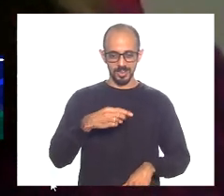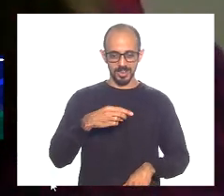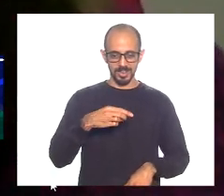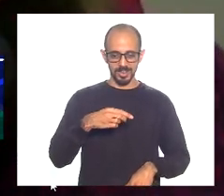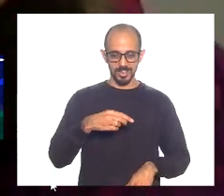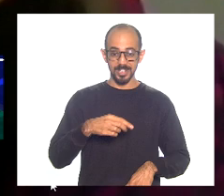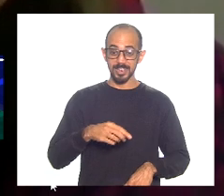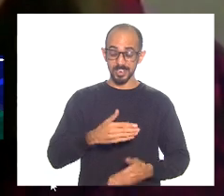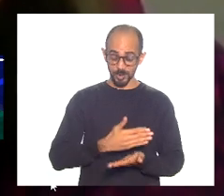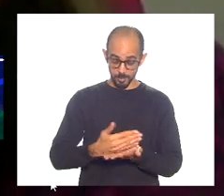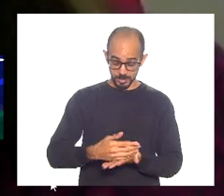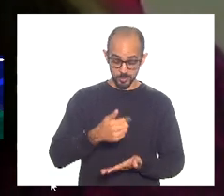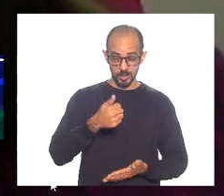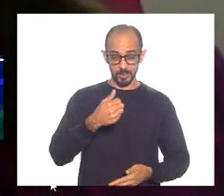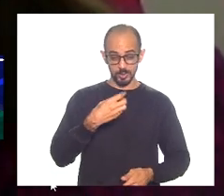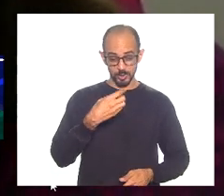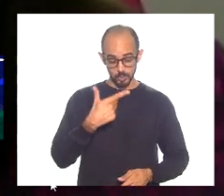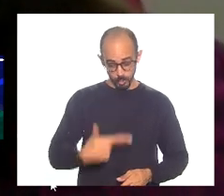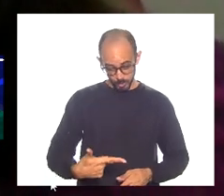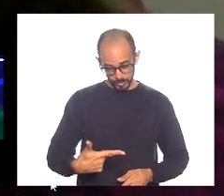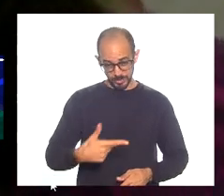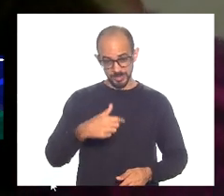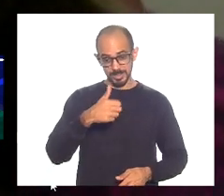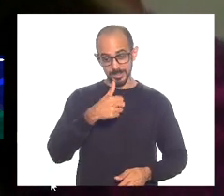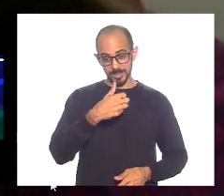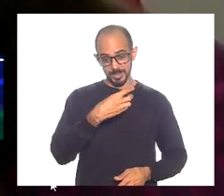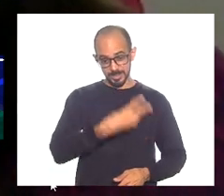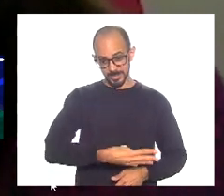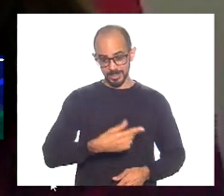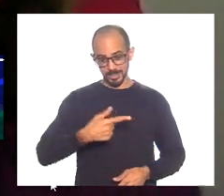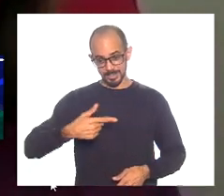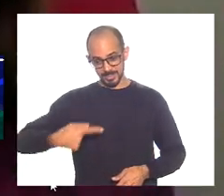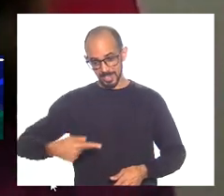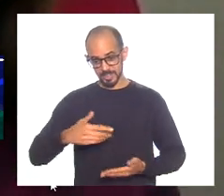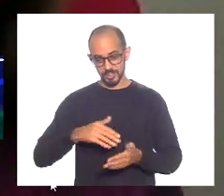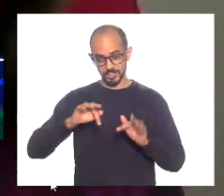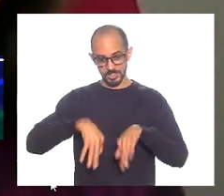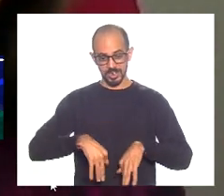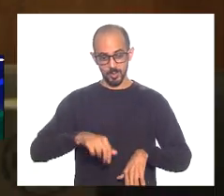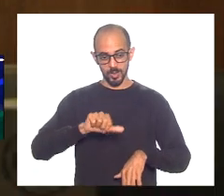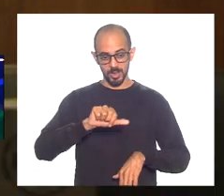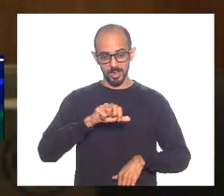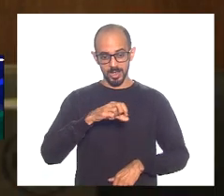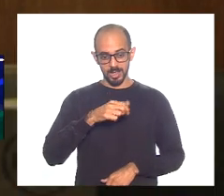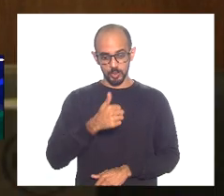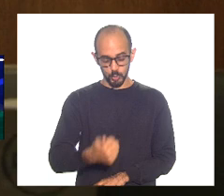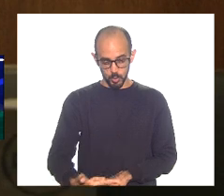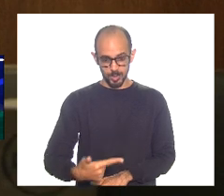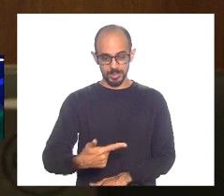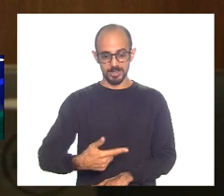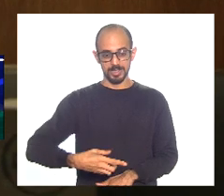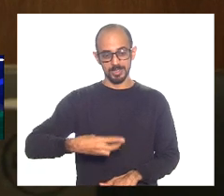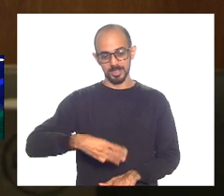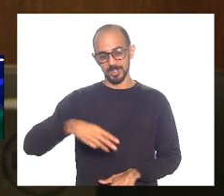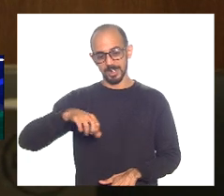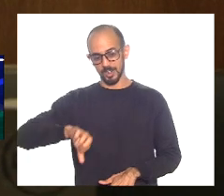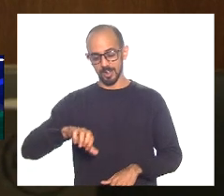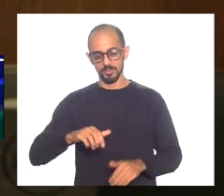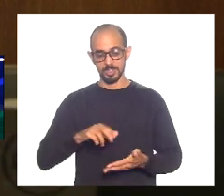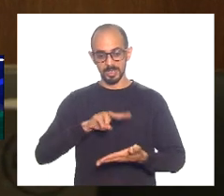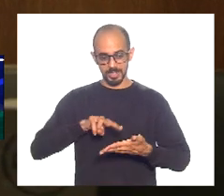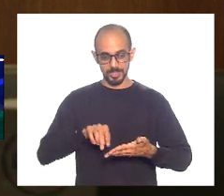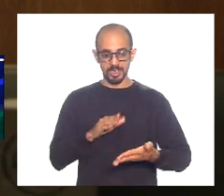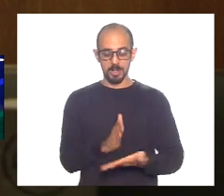Perdão, iniciada às 12h37, encerrou-se às 12h39. Lida e aprovada a ata, passa-se a ordem do